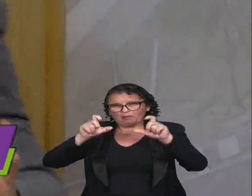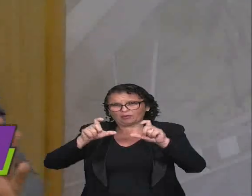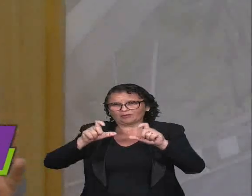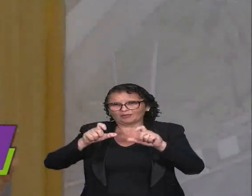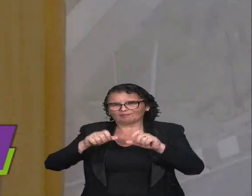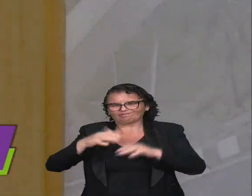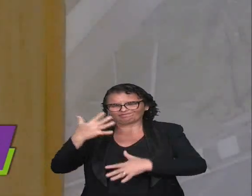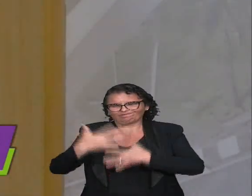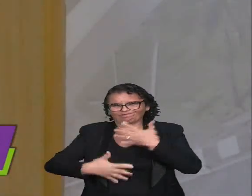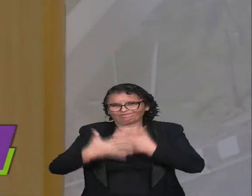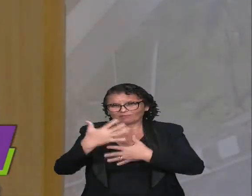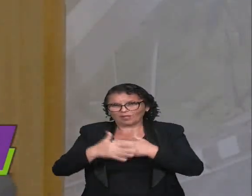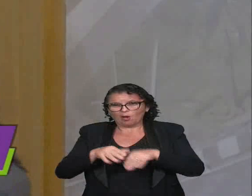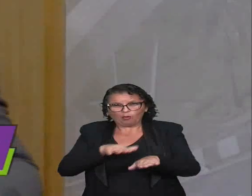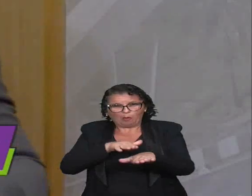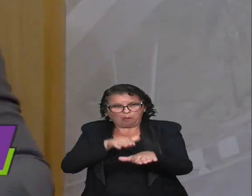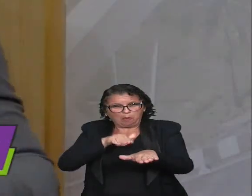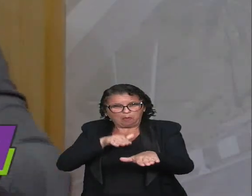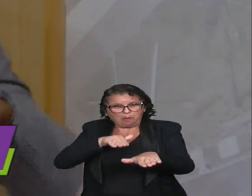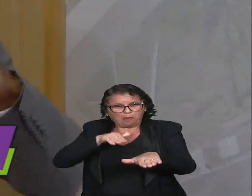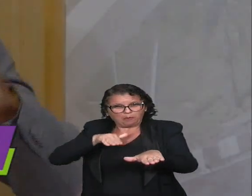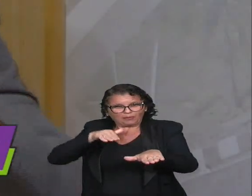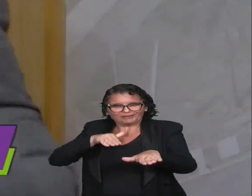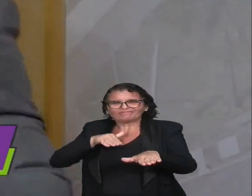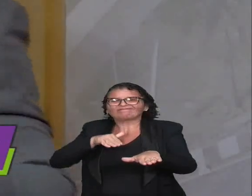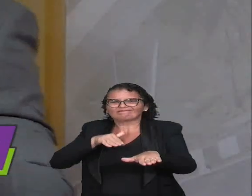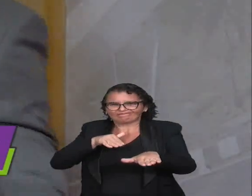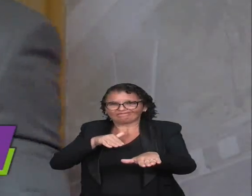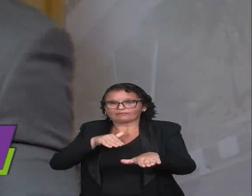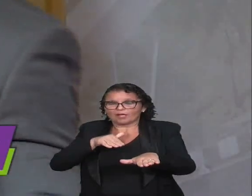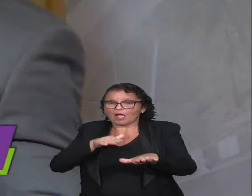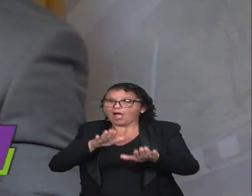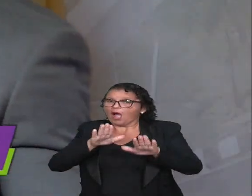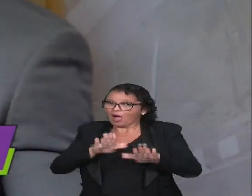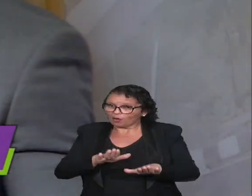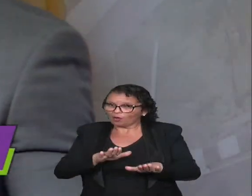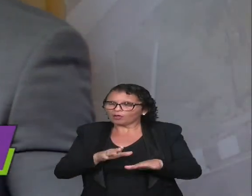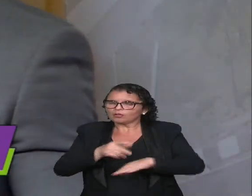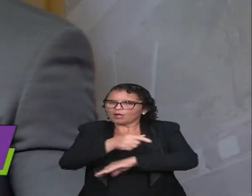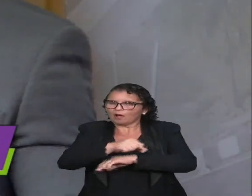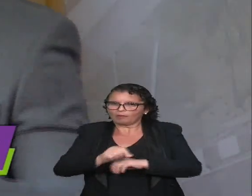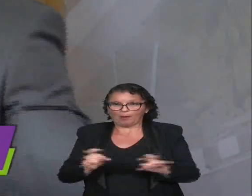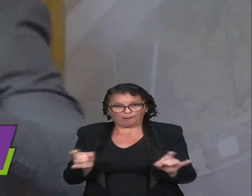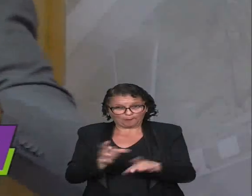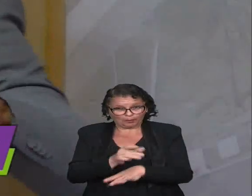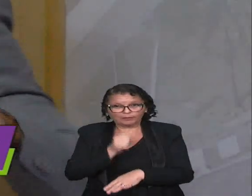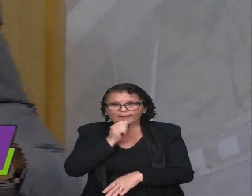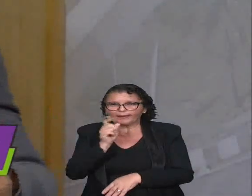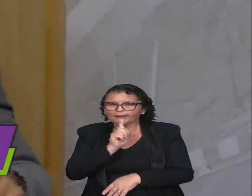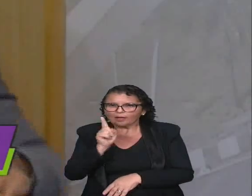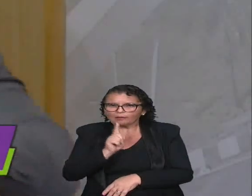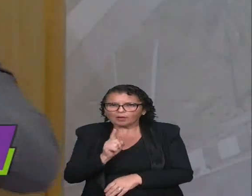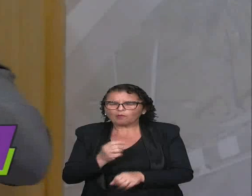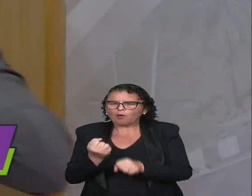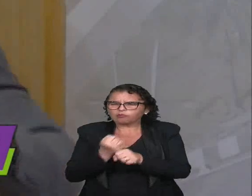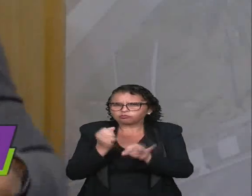interrompida ali até no trânsito né a gente já começa a ter ela também não tá conclu uma obra de infraestrutura que foi feito